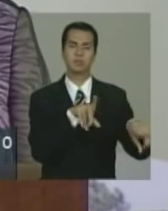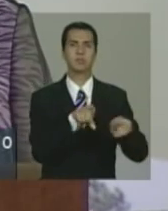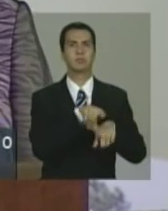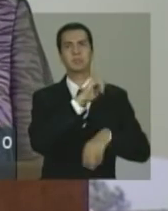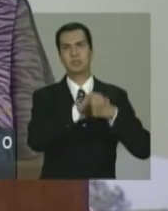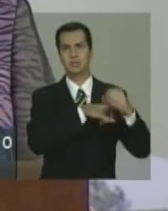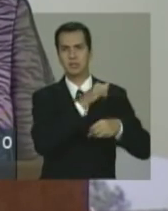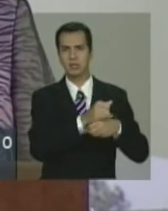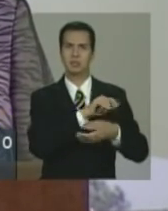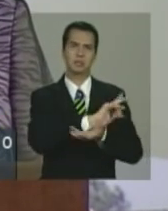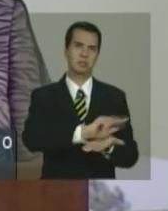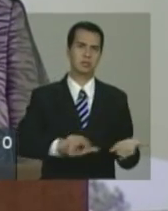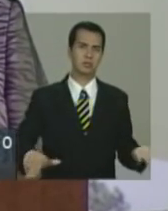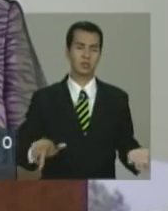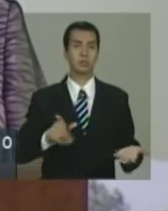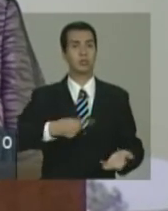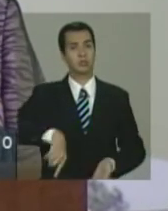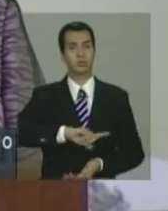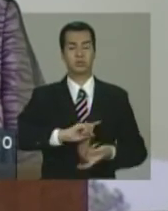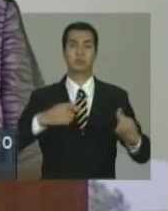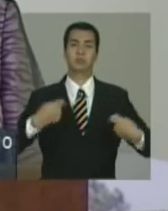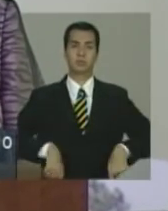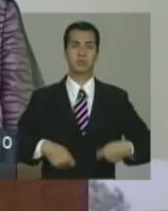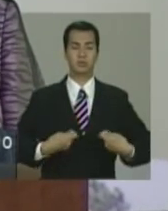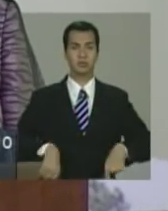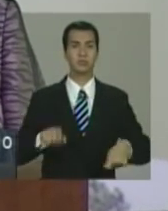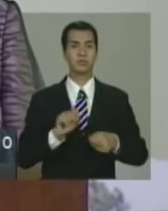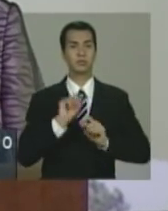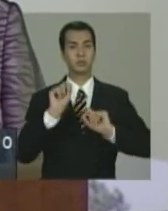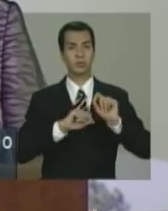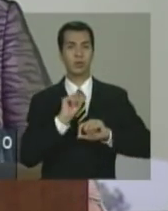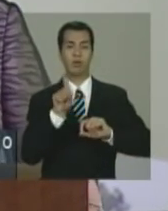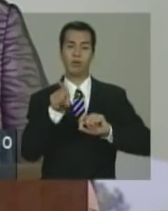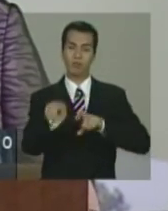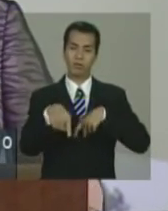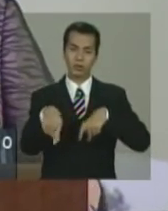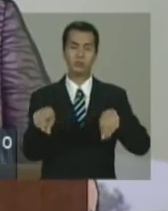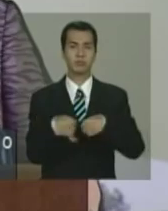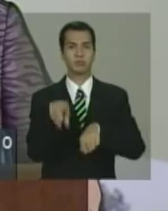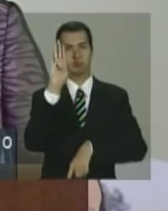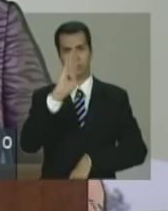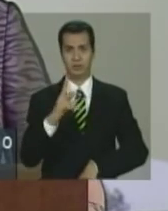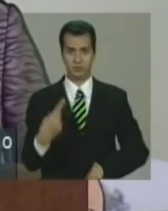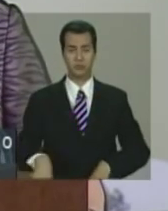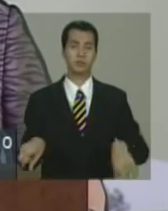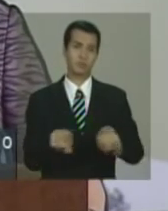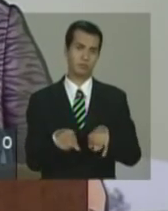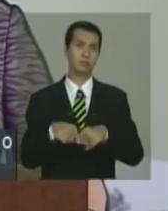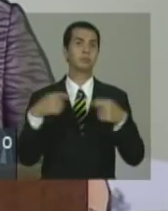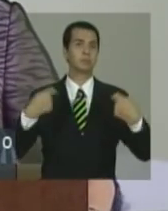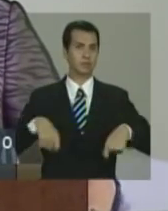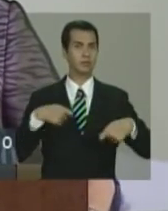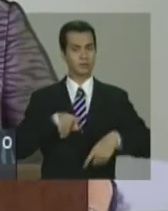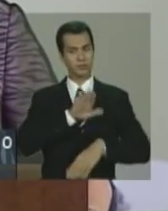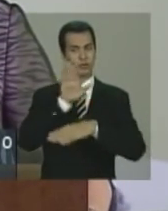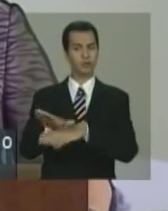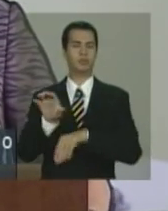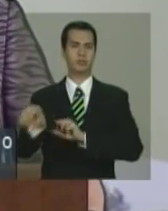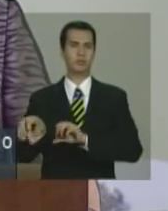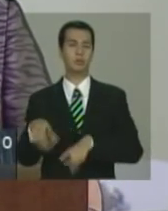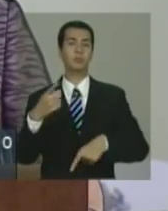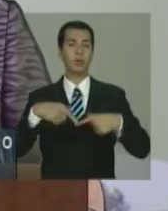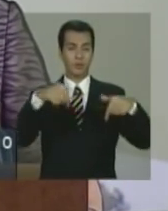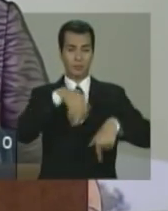enfim, nós temos de levar ao campo brasileiro, porque nós somos um grande país que